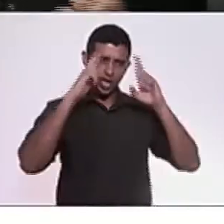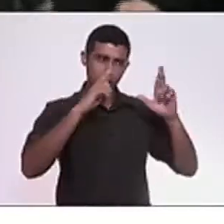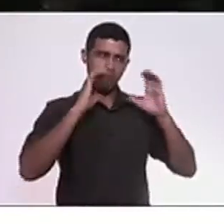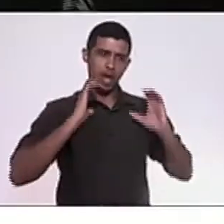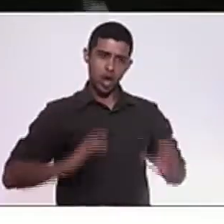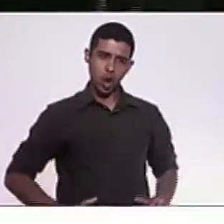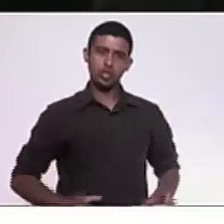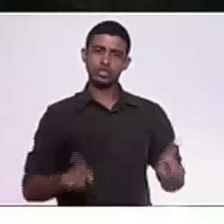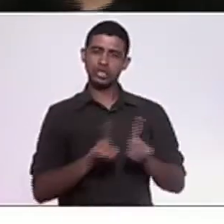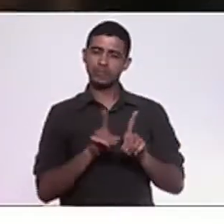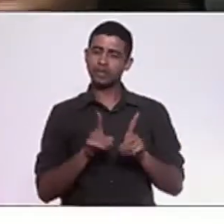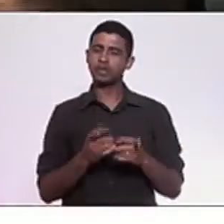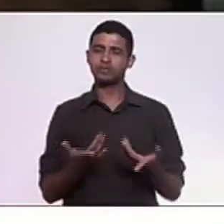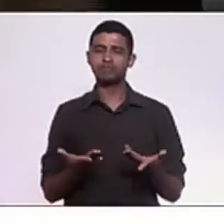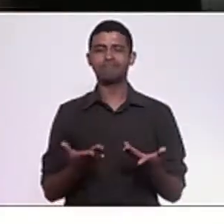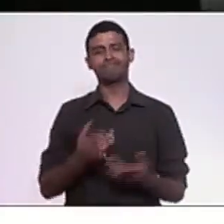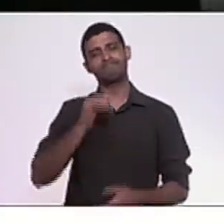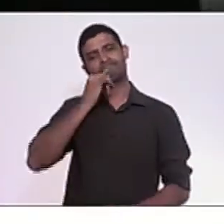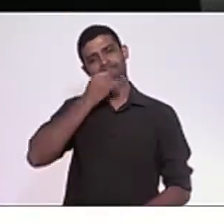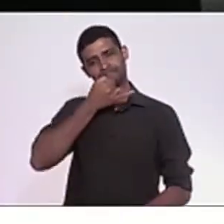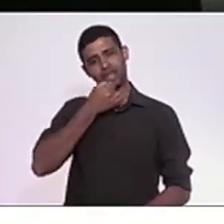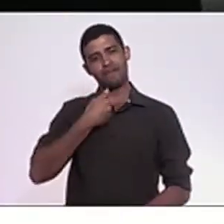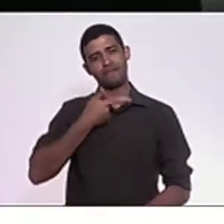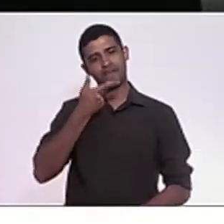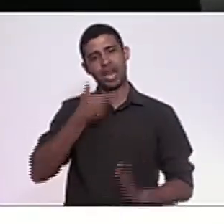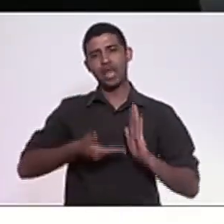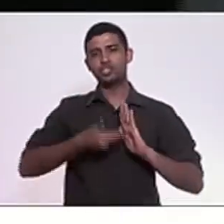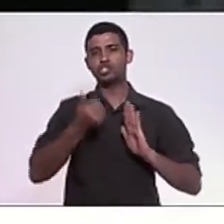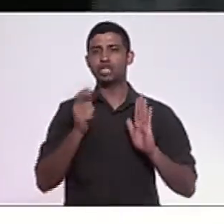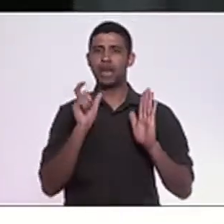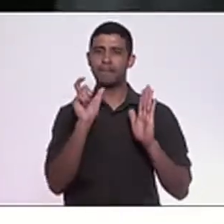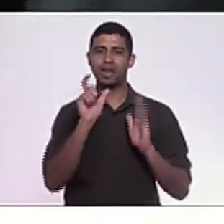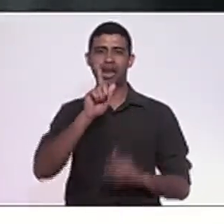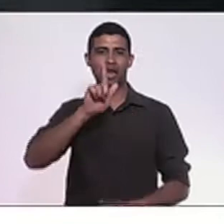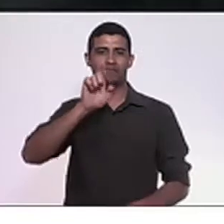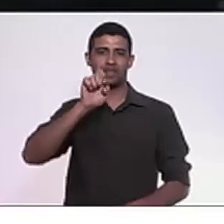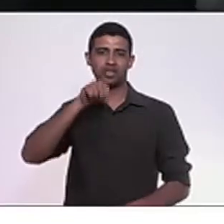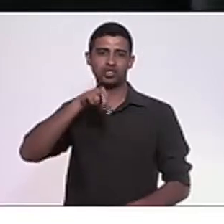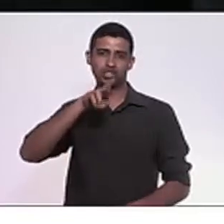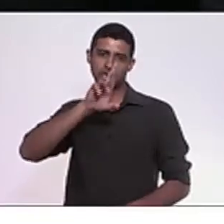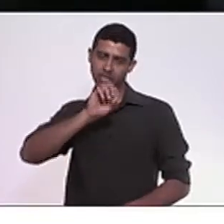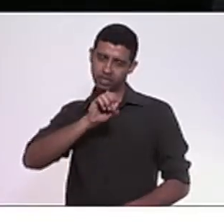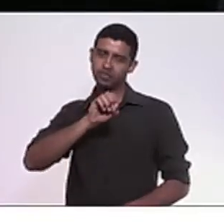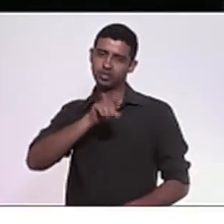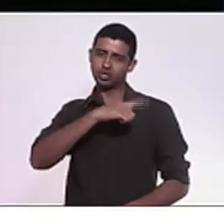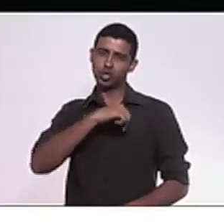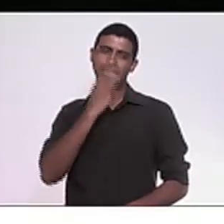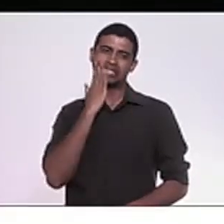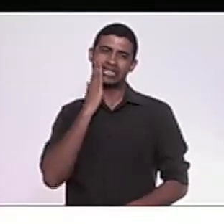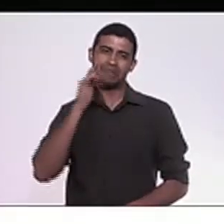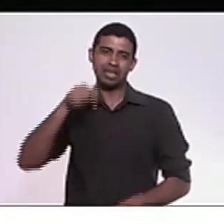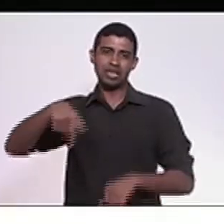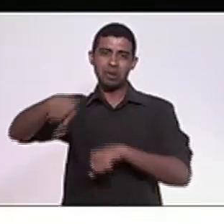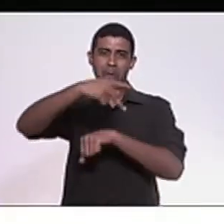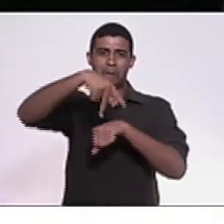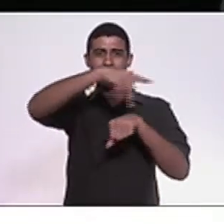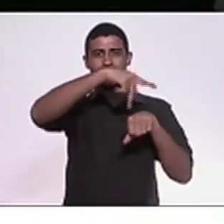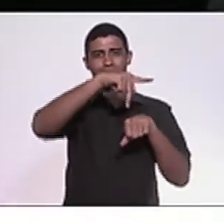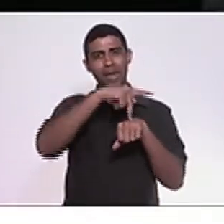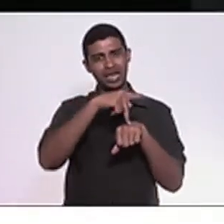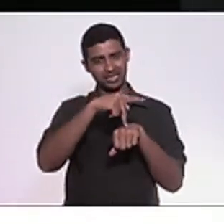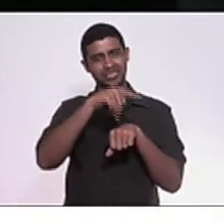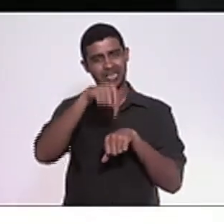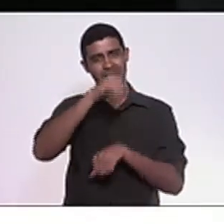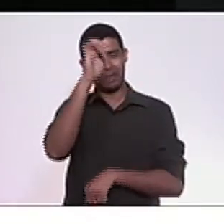mulheres e aí lamentar, sem dúvida nenhuma, a retirada da palavra gênero. Afinal de contas, a gente tem um país que mais mata a